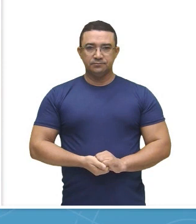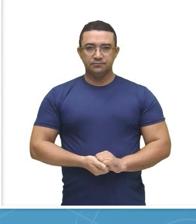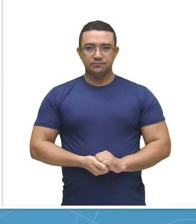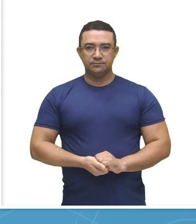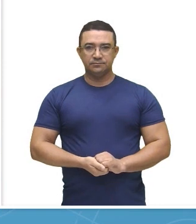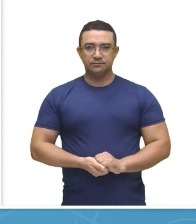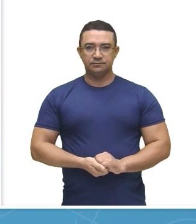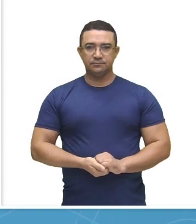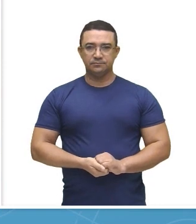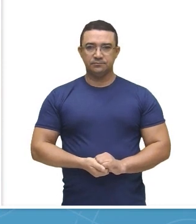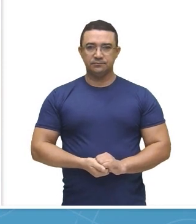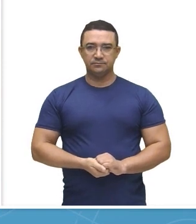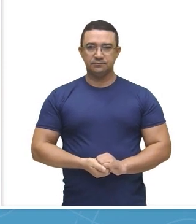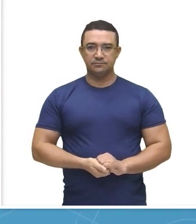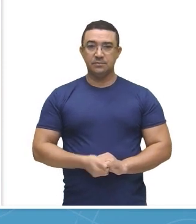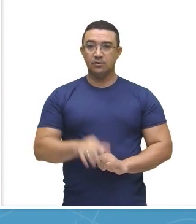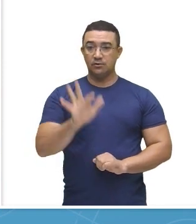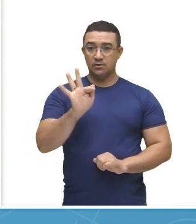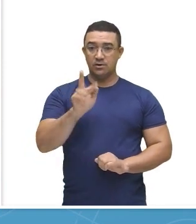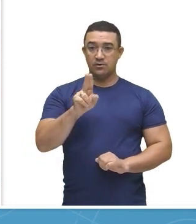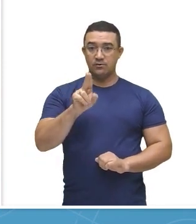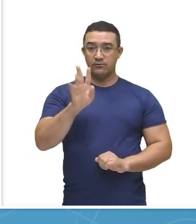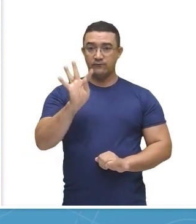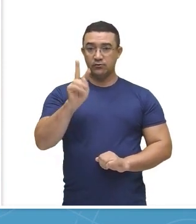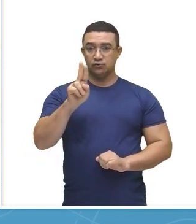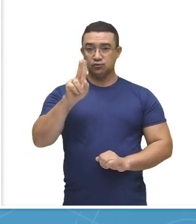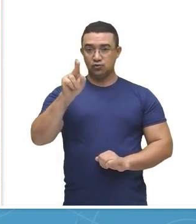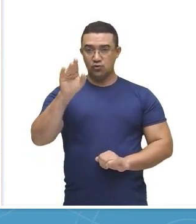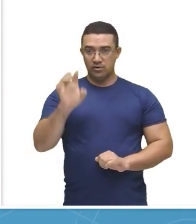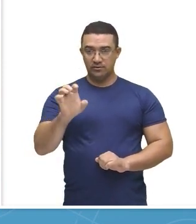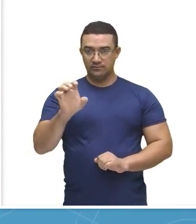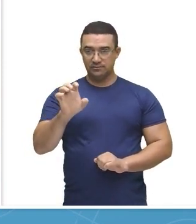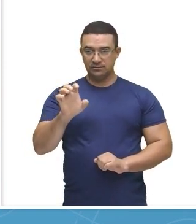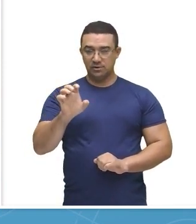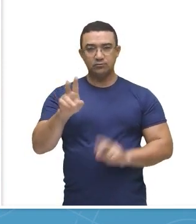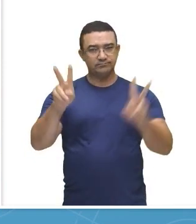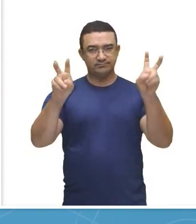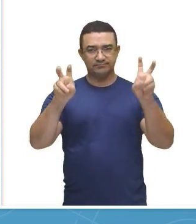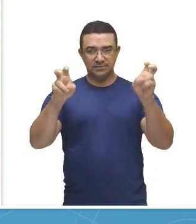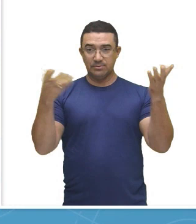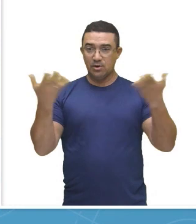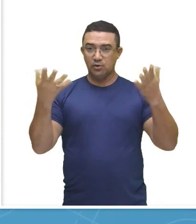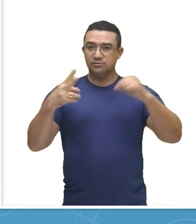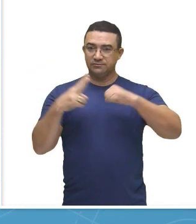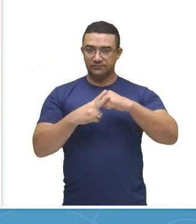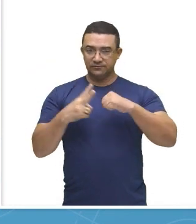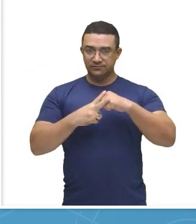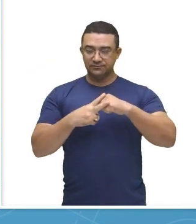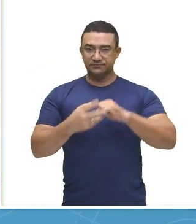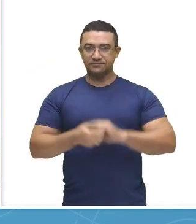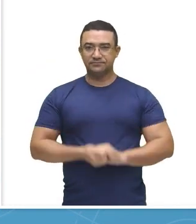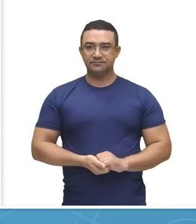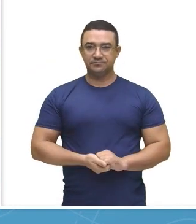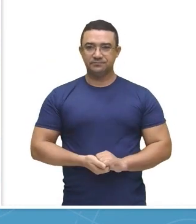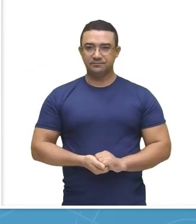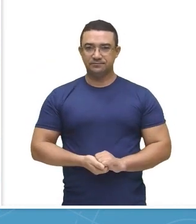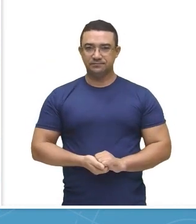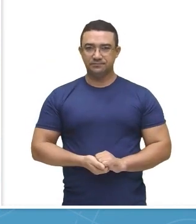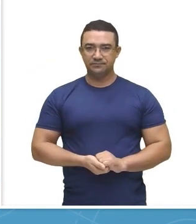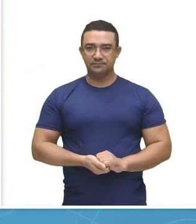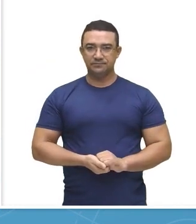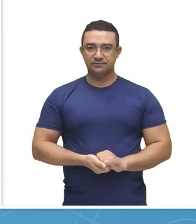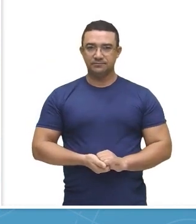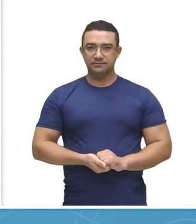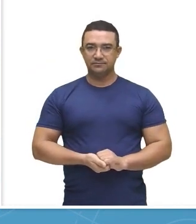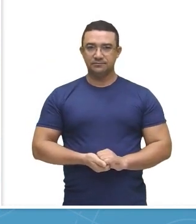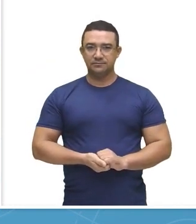Então a aula é sobre future, with be going to, ok? Vejam comigo, vocês vão